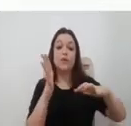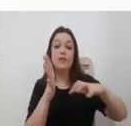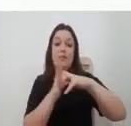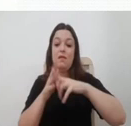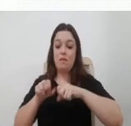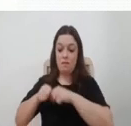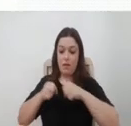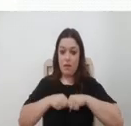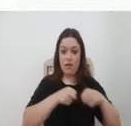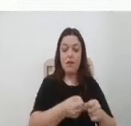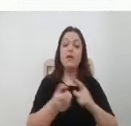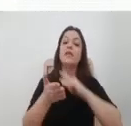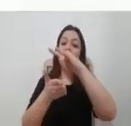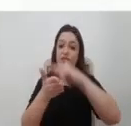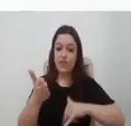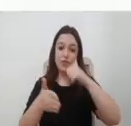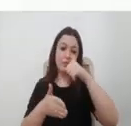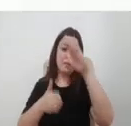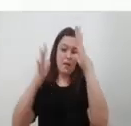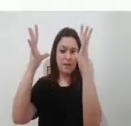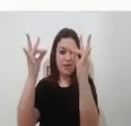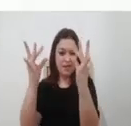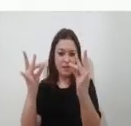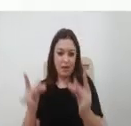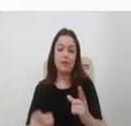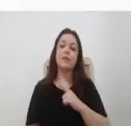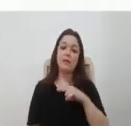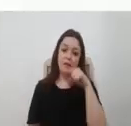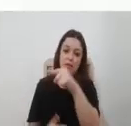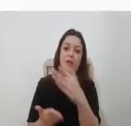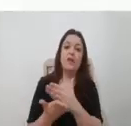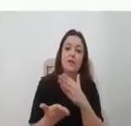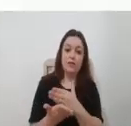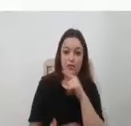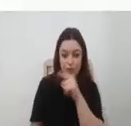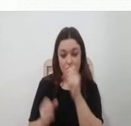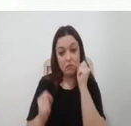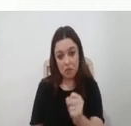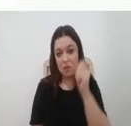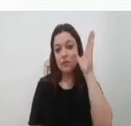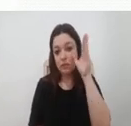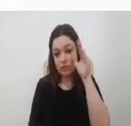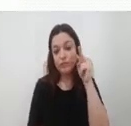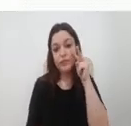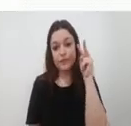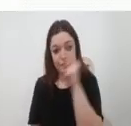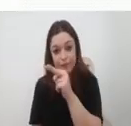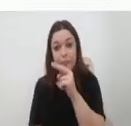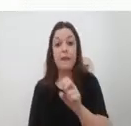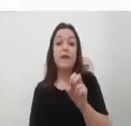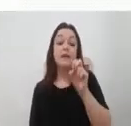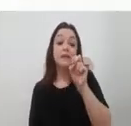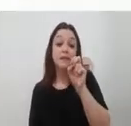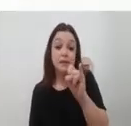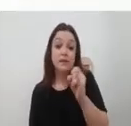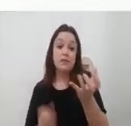capítulo de traumas não acidentais, tem também uma ficha mais específica e com mais indicadores de traumas não